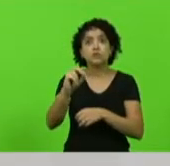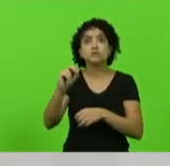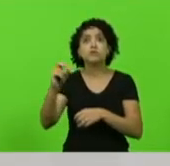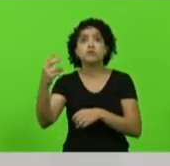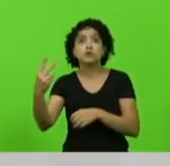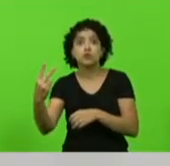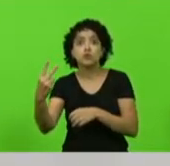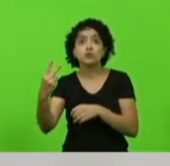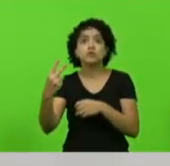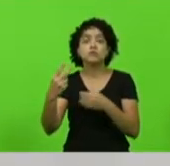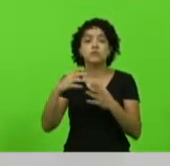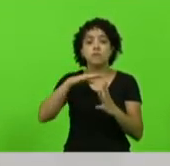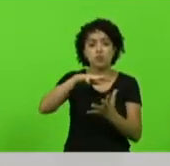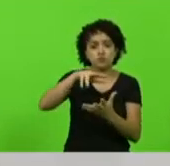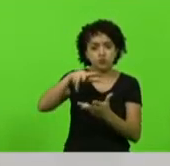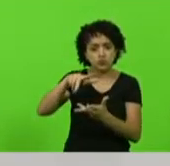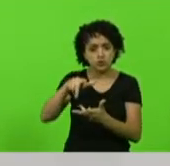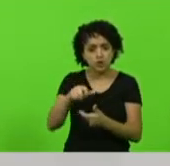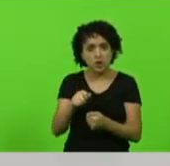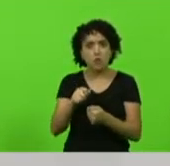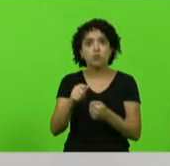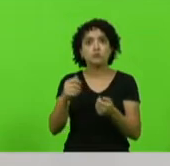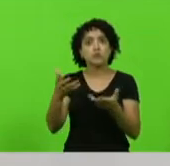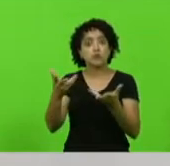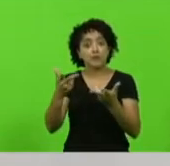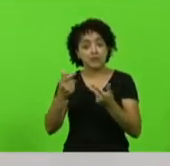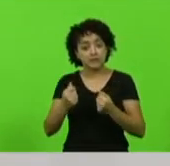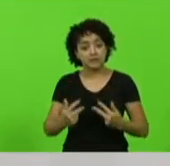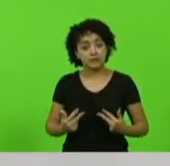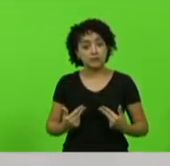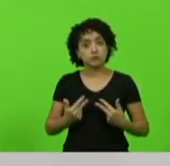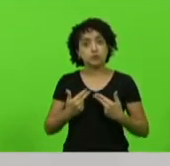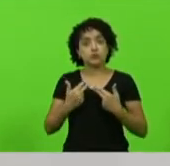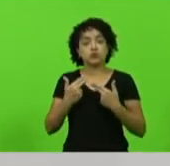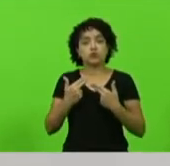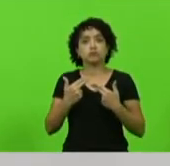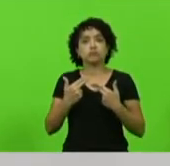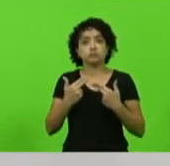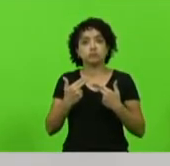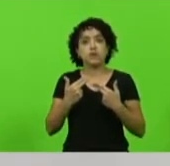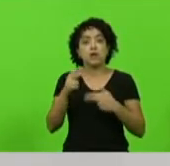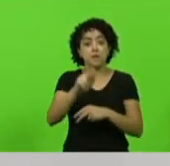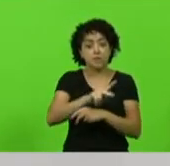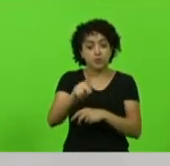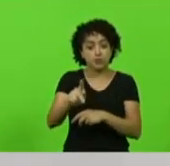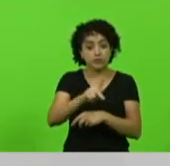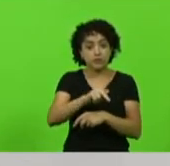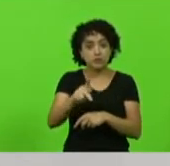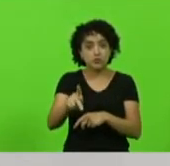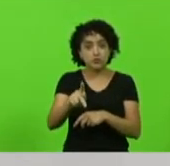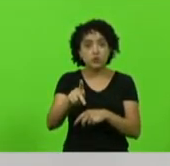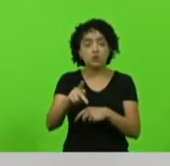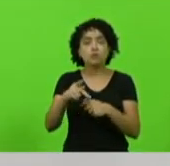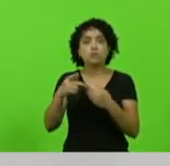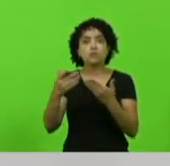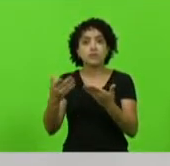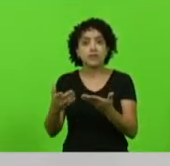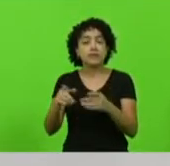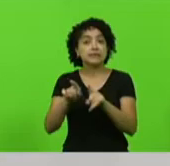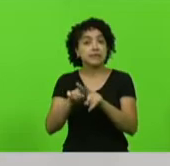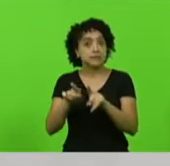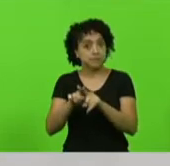Mundial de Paris, na qualidade de cirurgião do ano. Professor emérito, Felipe Felício foi membro